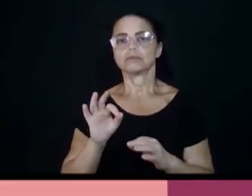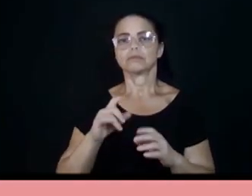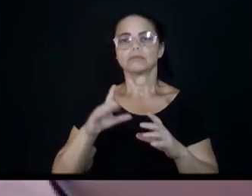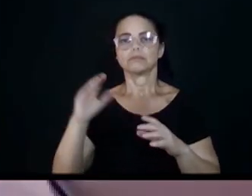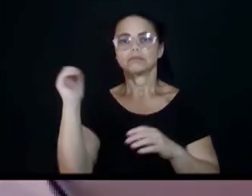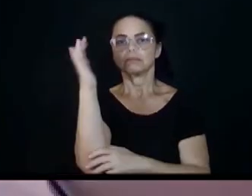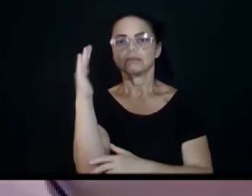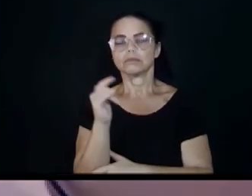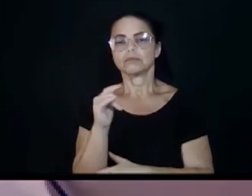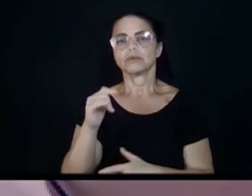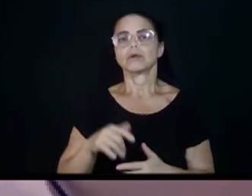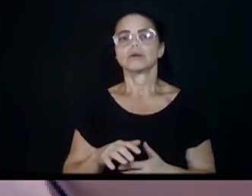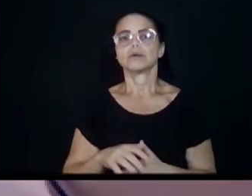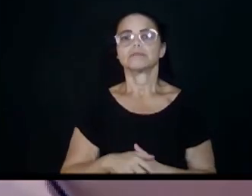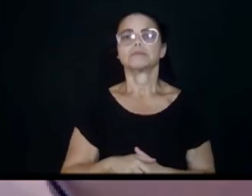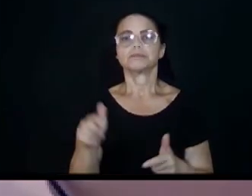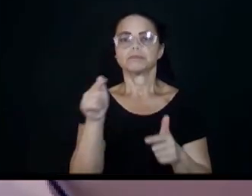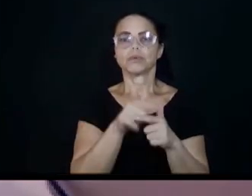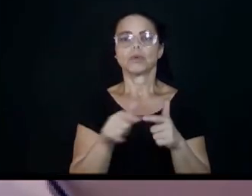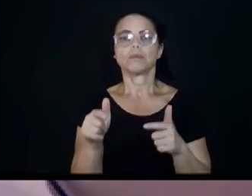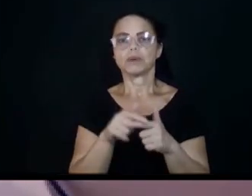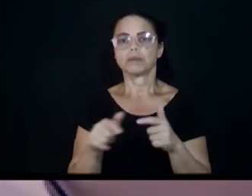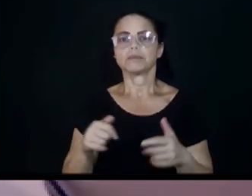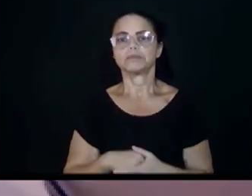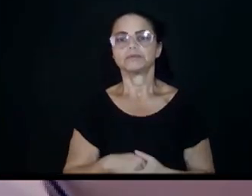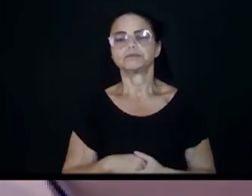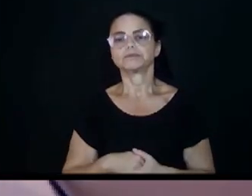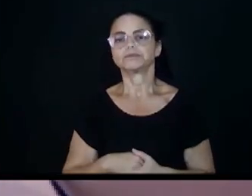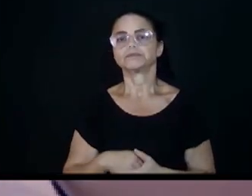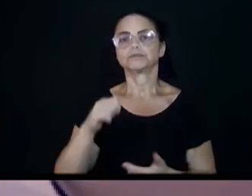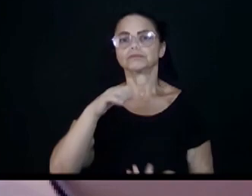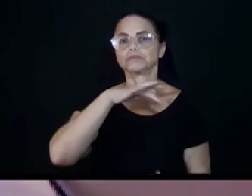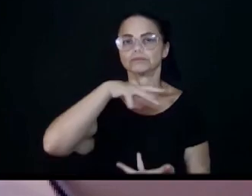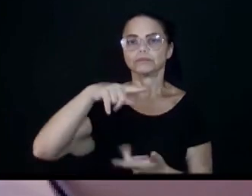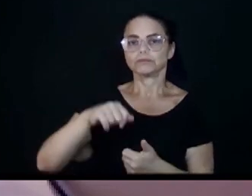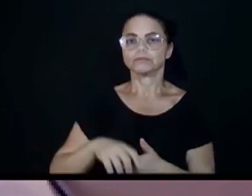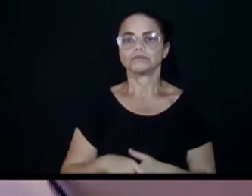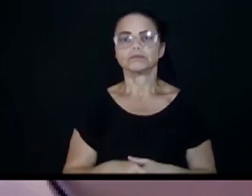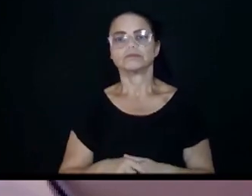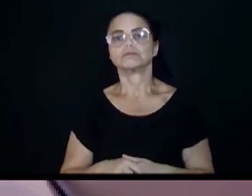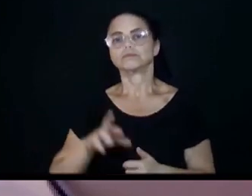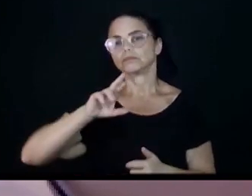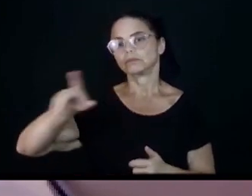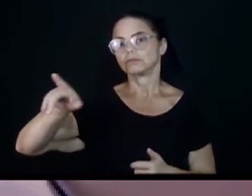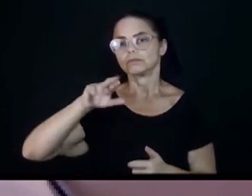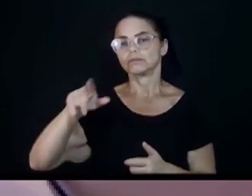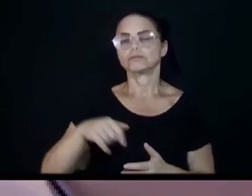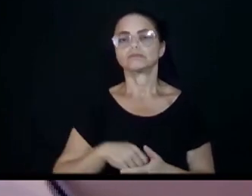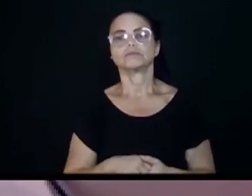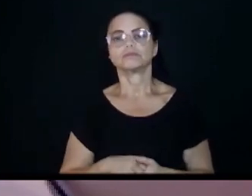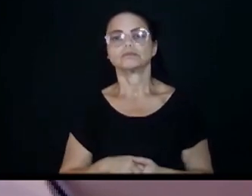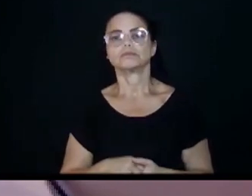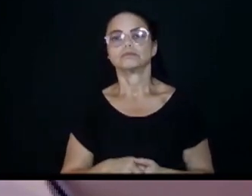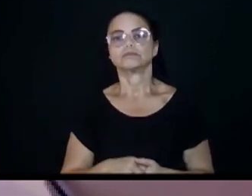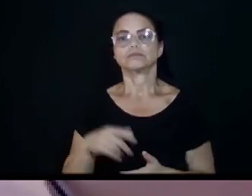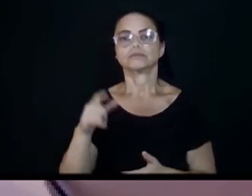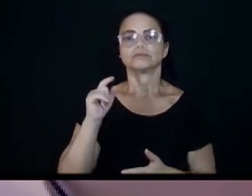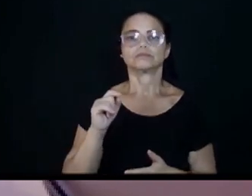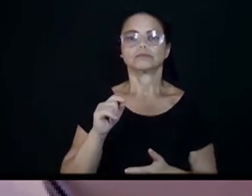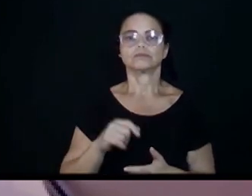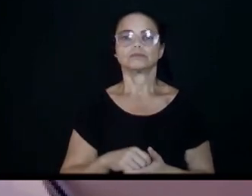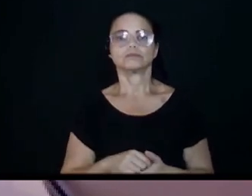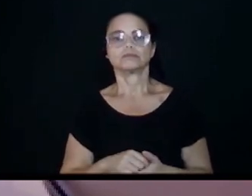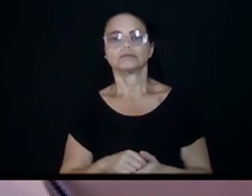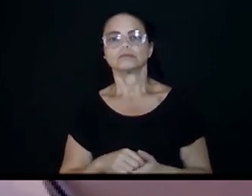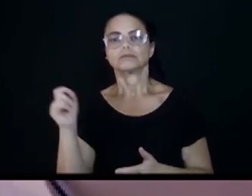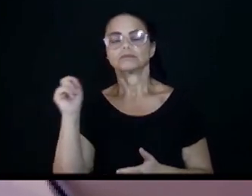é prevalente no mundo, né? E no Uhum, Brasil não é diferente. perfeito. Há trabalhos que colocam a sua